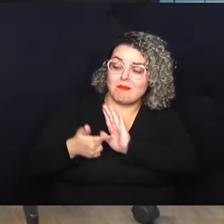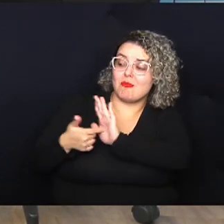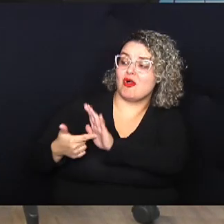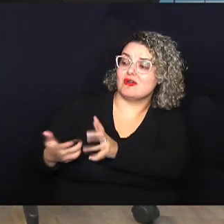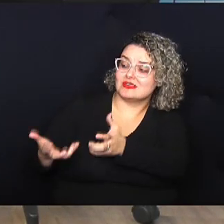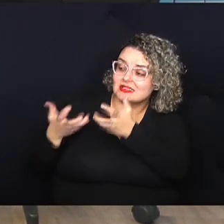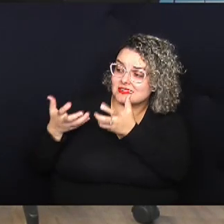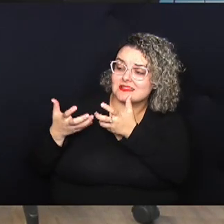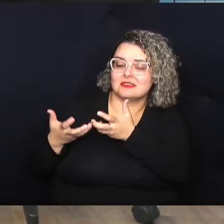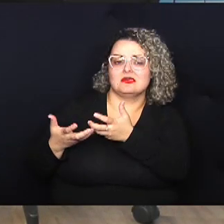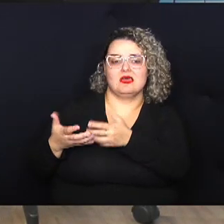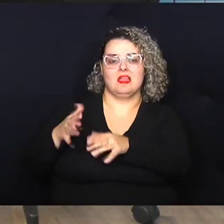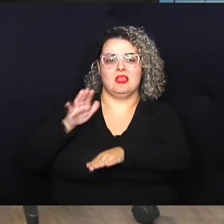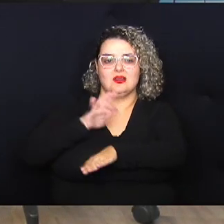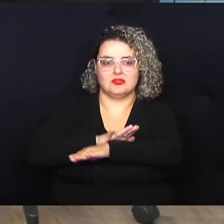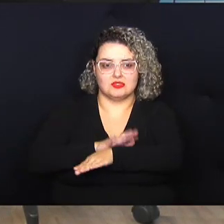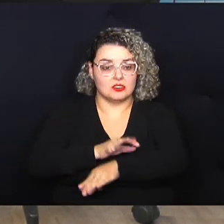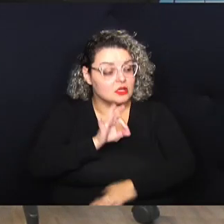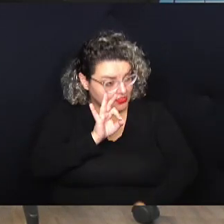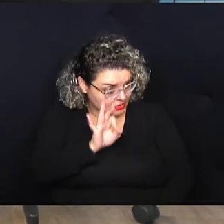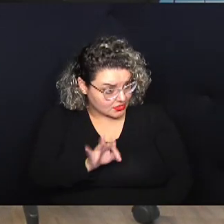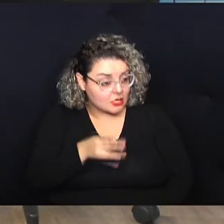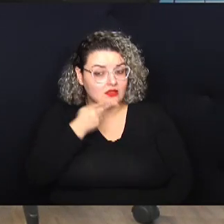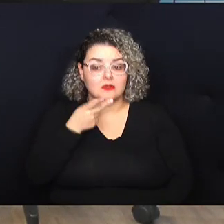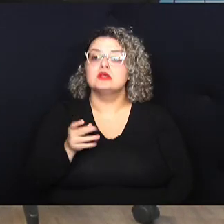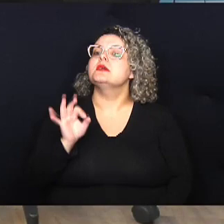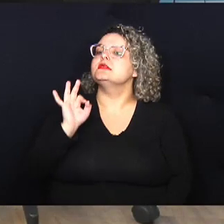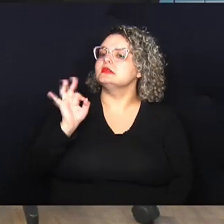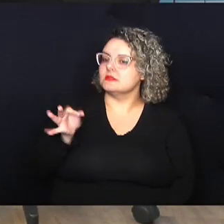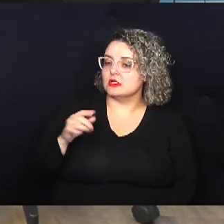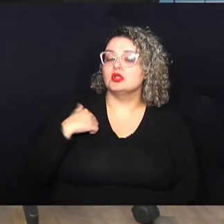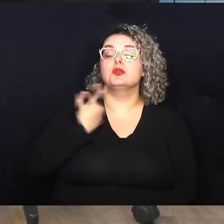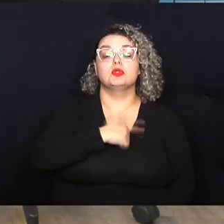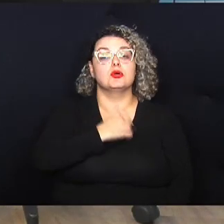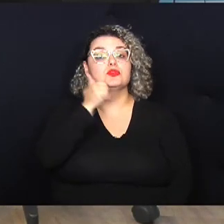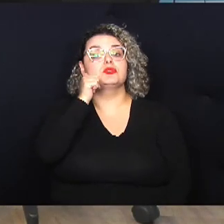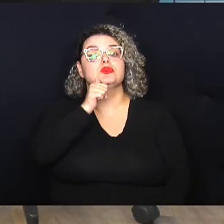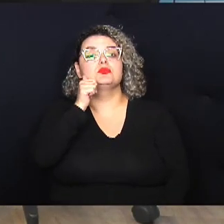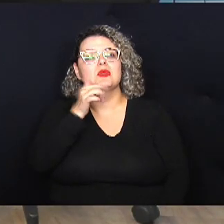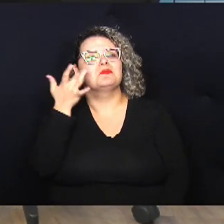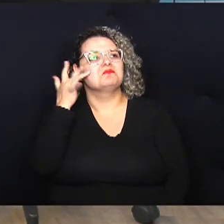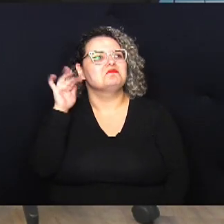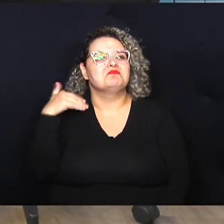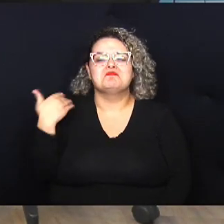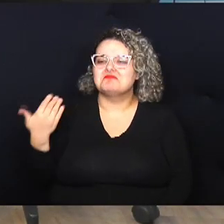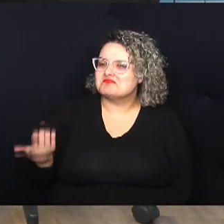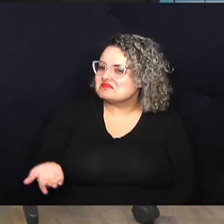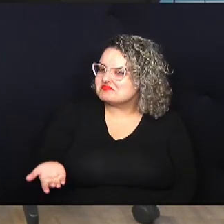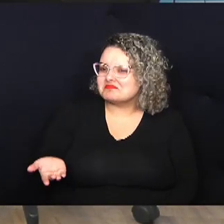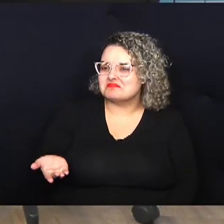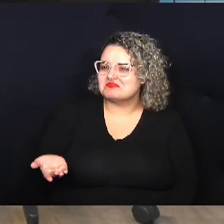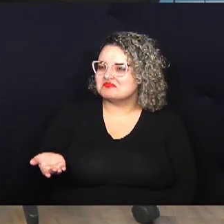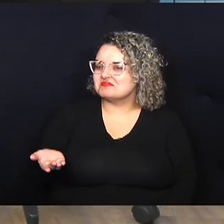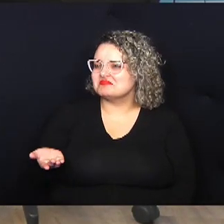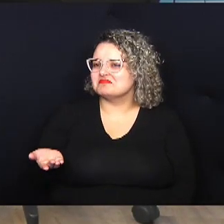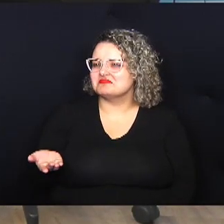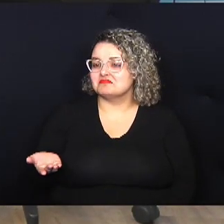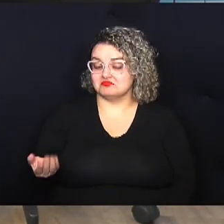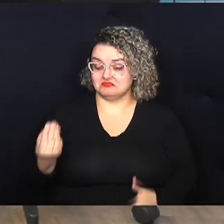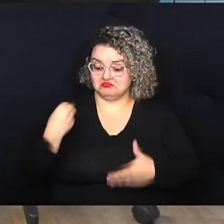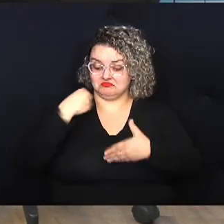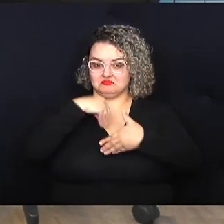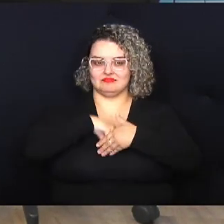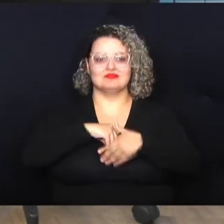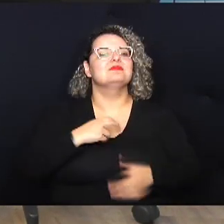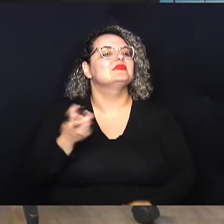quer ajuda. Sim. Correto afirmar isso? Correto. Nós mulheres, eu não sei se isso já está meio que, né, no nosso... Na